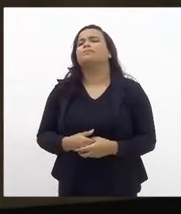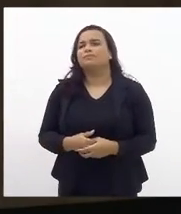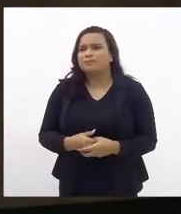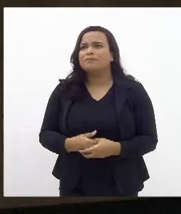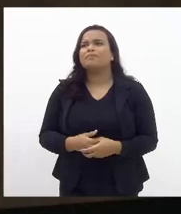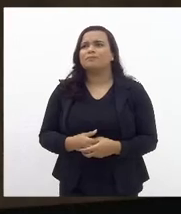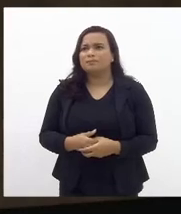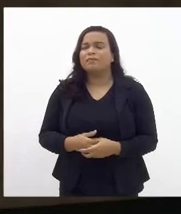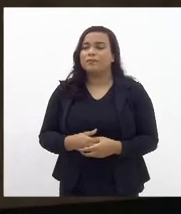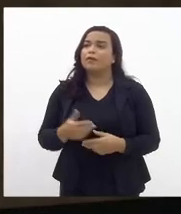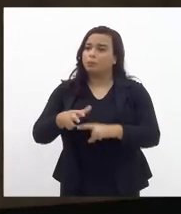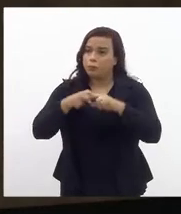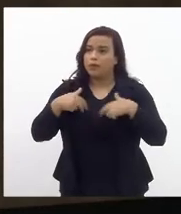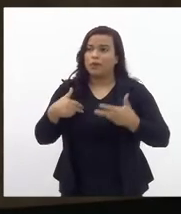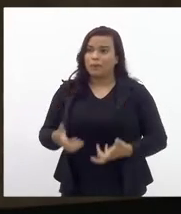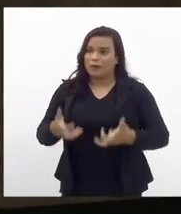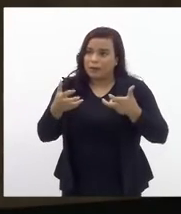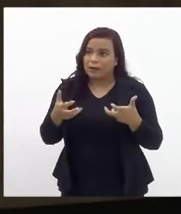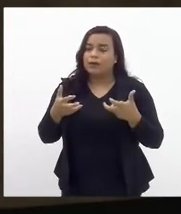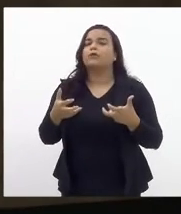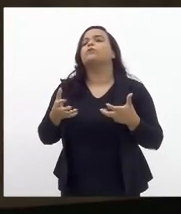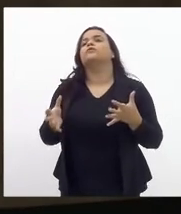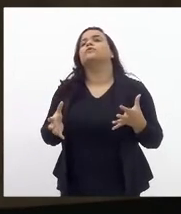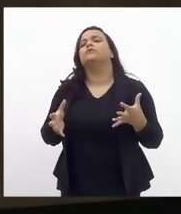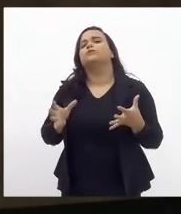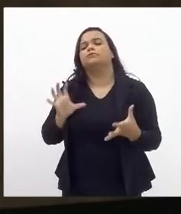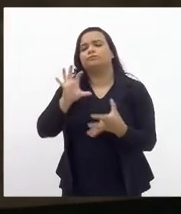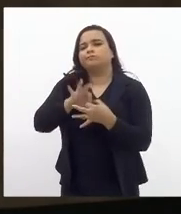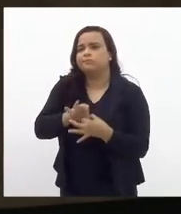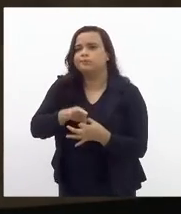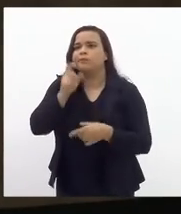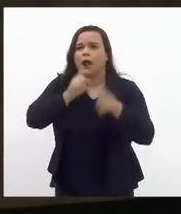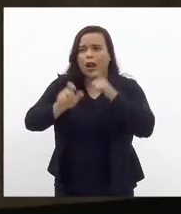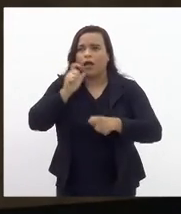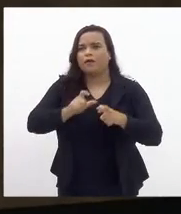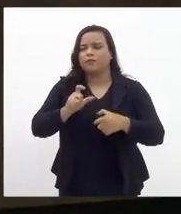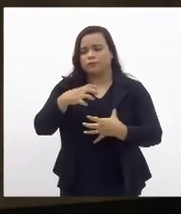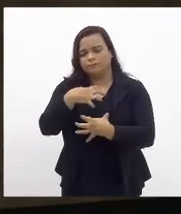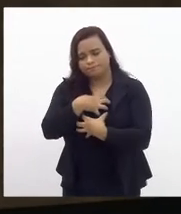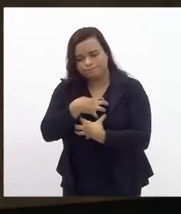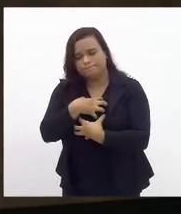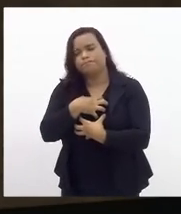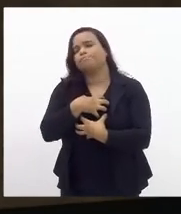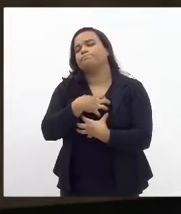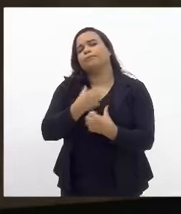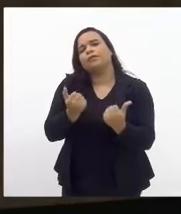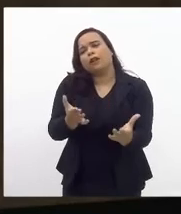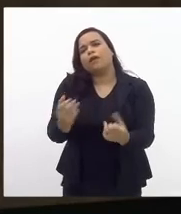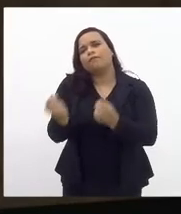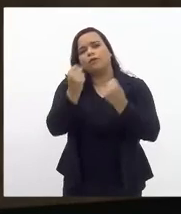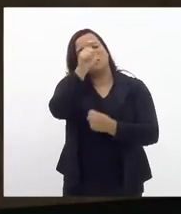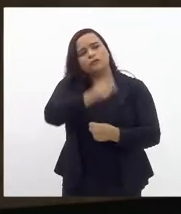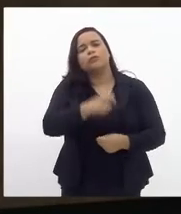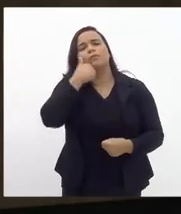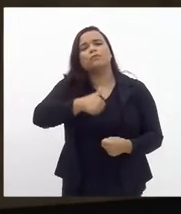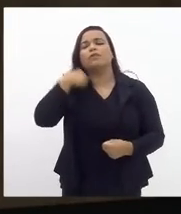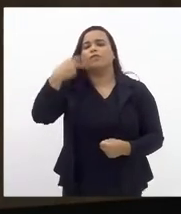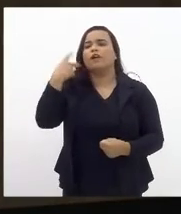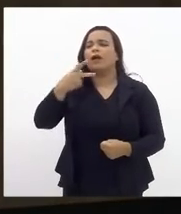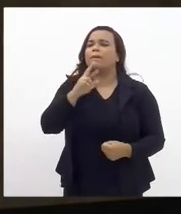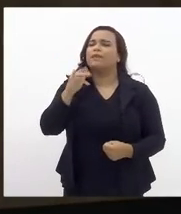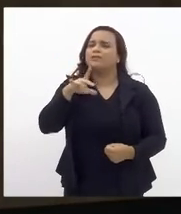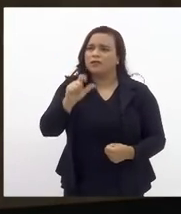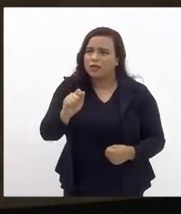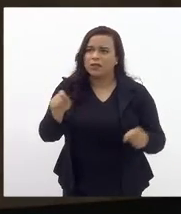Rejane nessas palavras de desagravo, solidariedade e força à vereadora Priscila, e, de